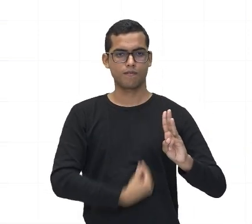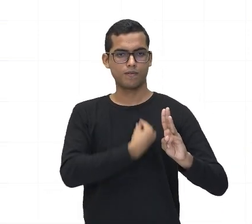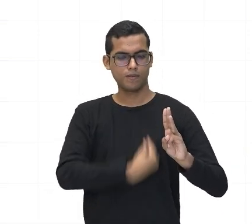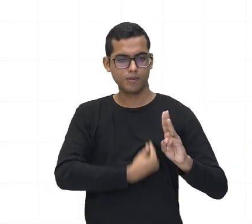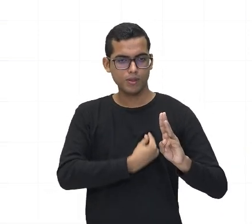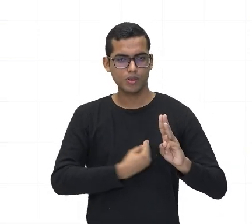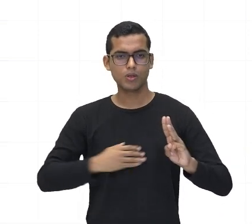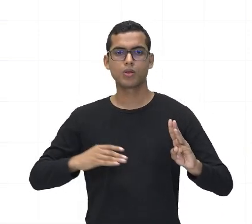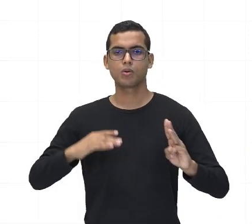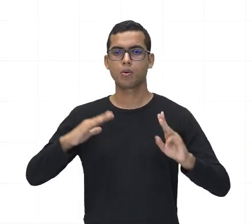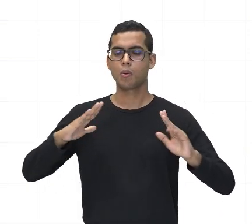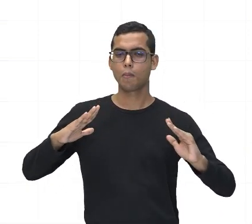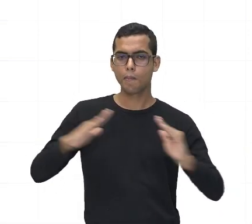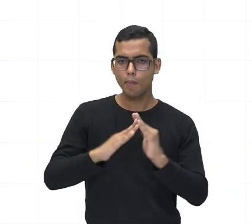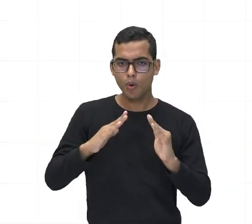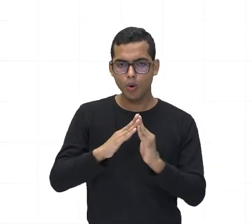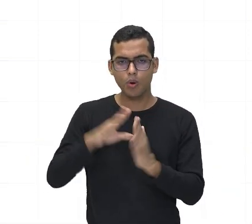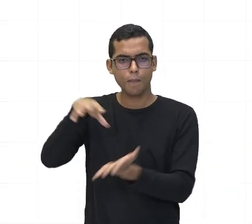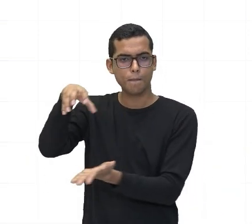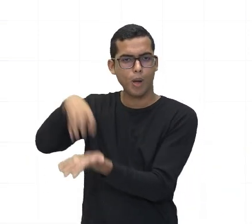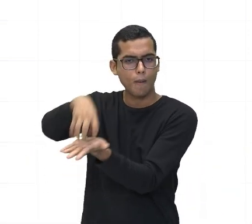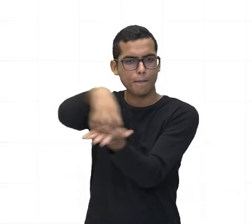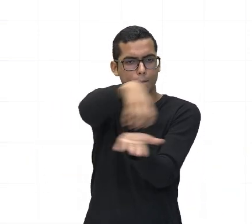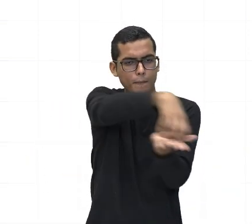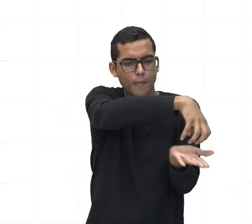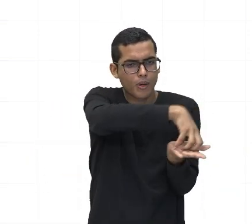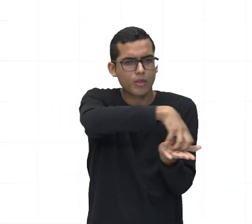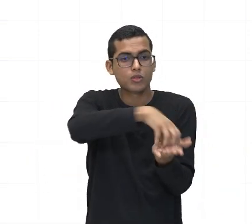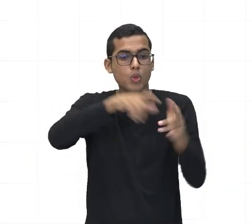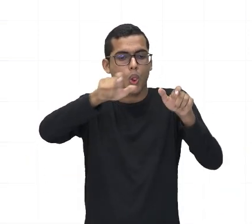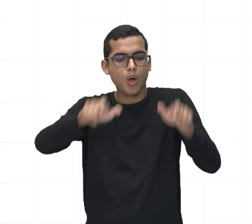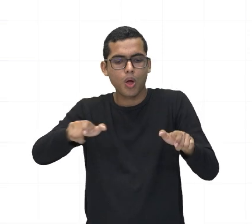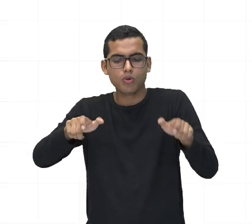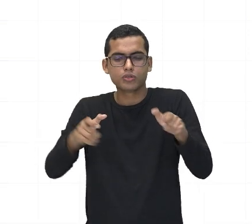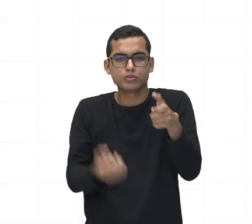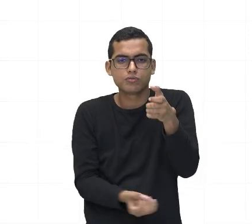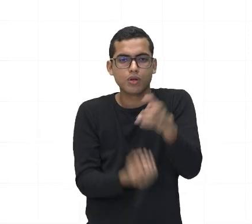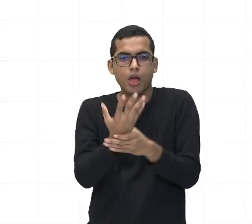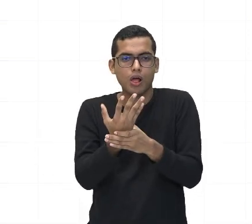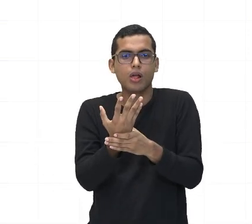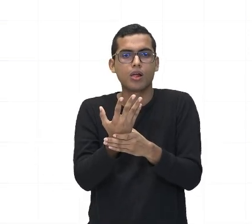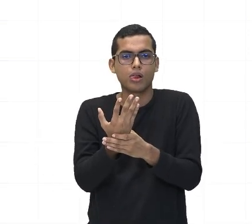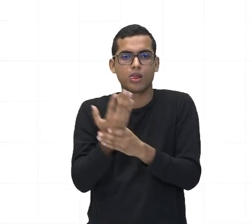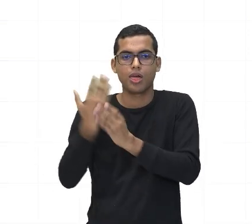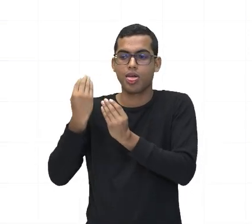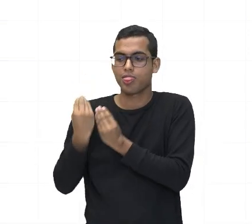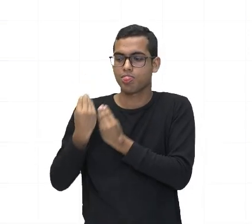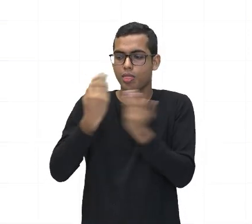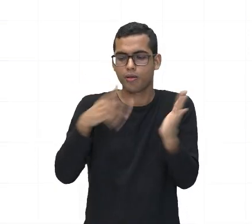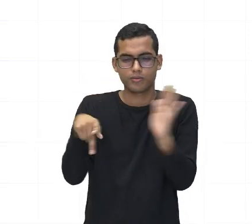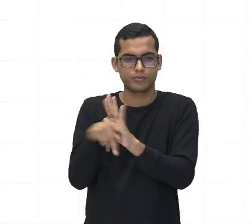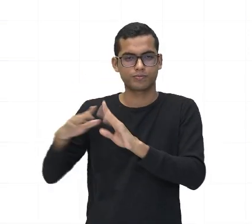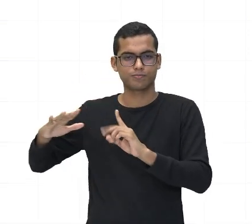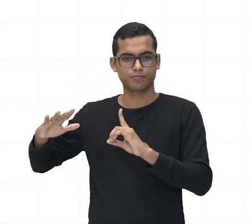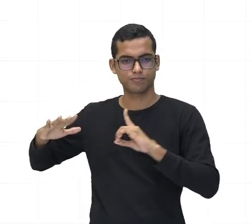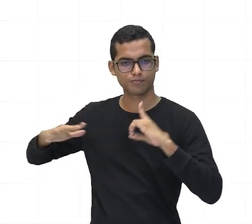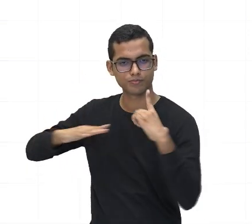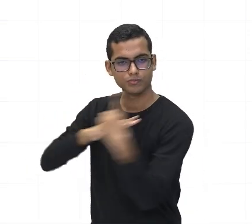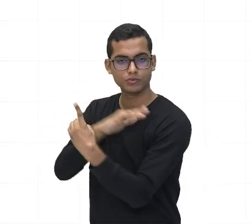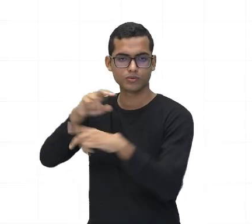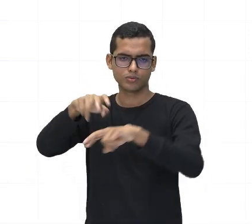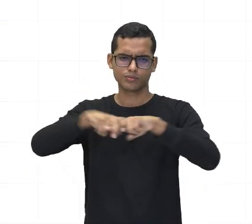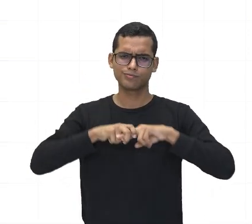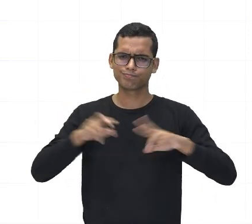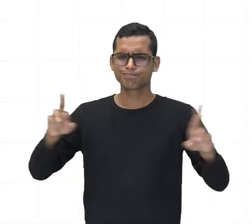onde vivem desde suas origens é sagrado, é dado pelos deuses. Por isso, eles possuem uma